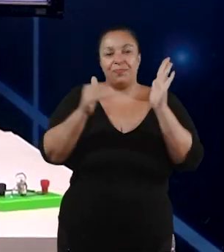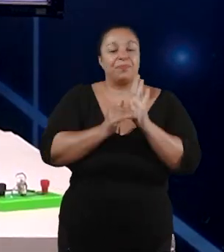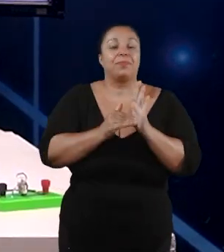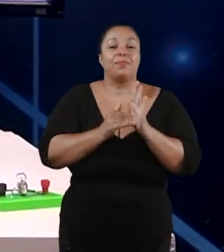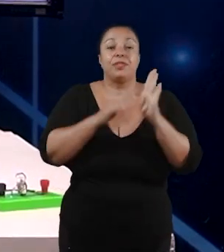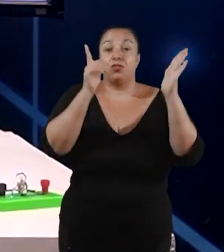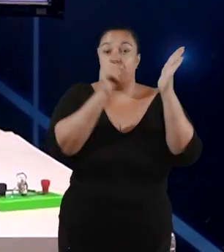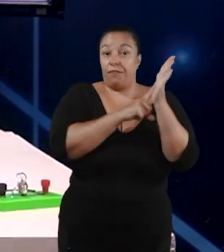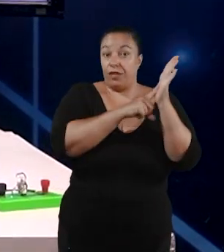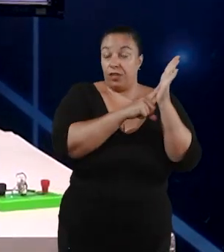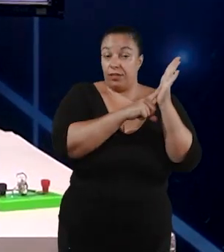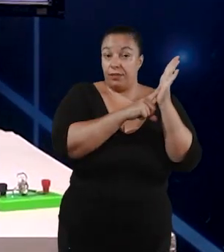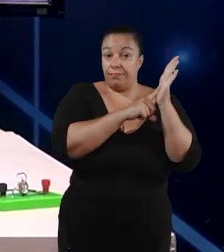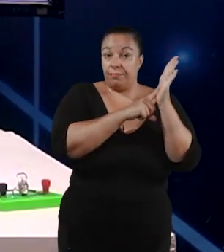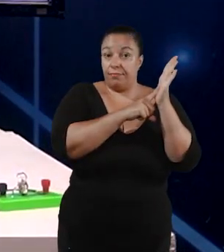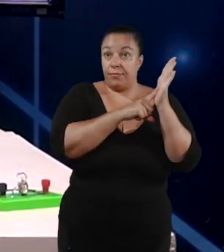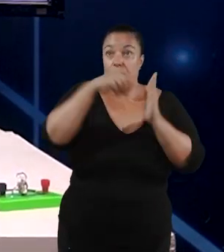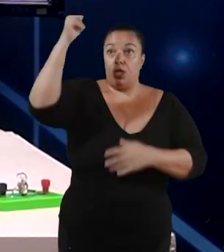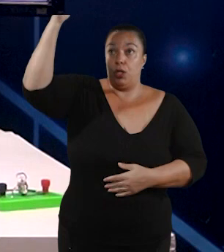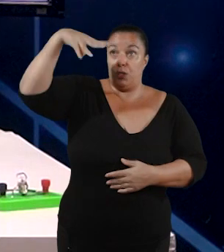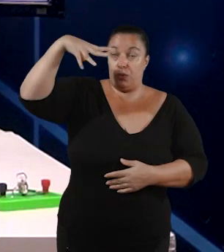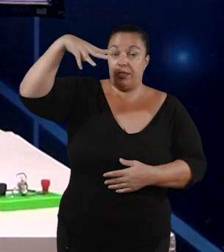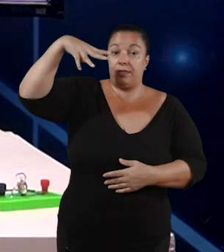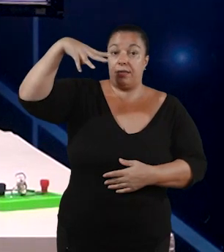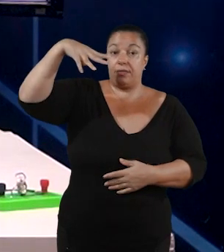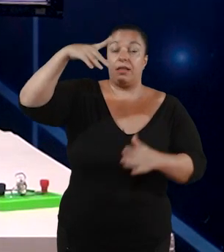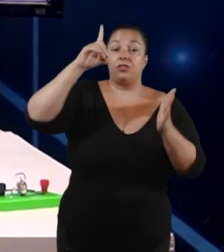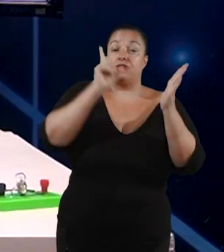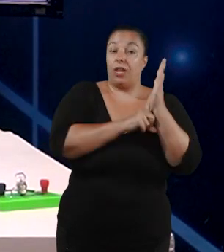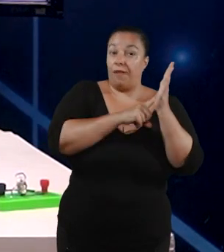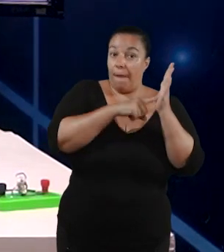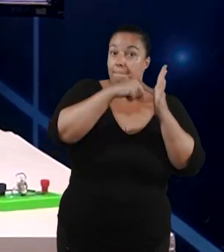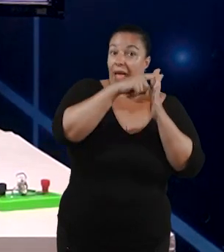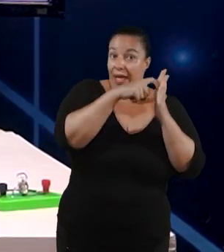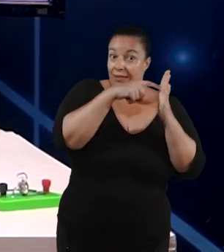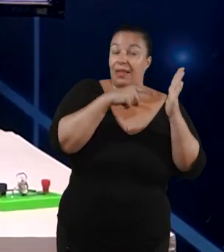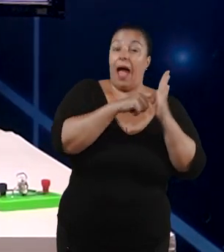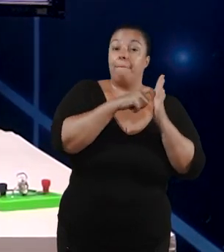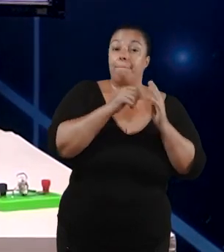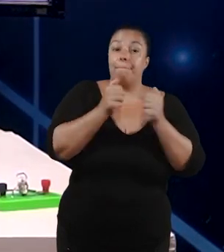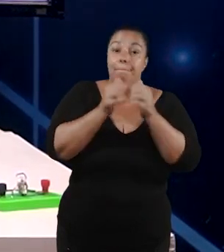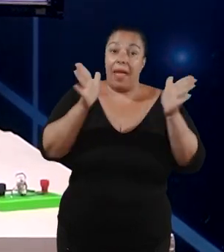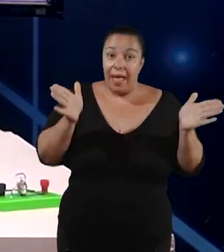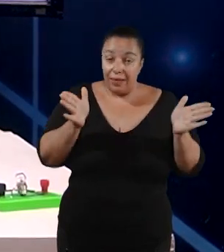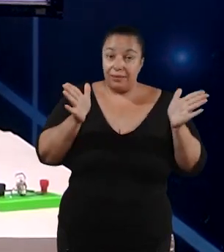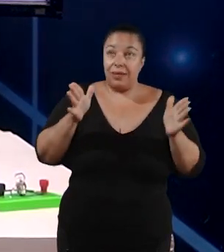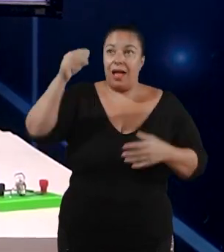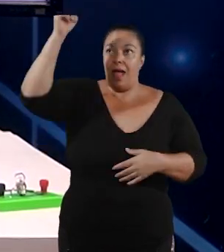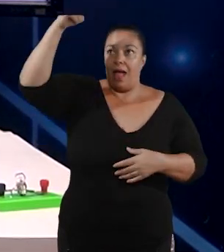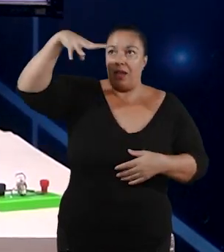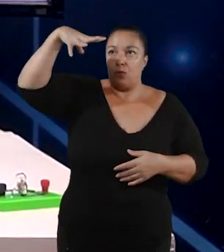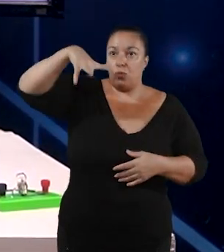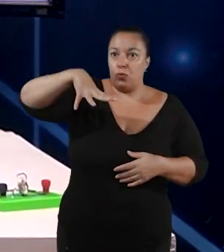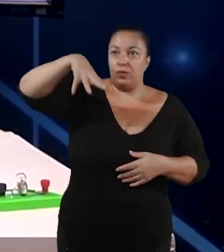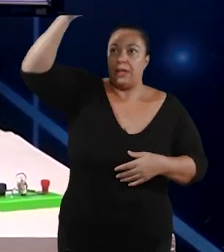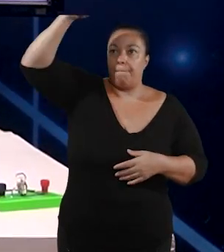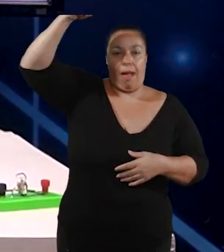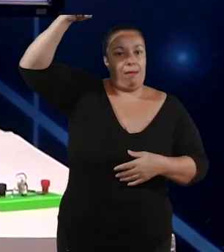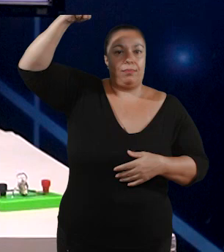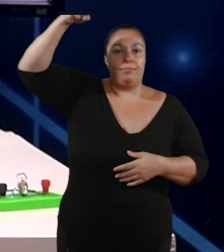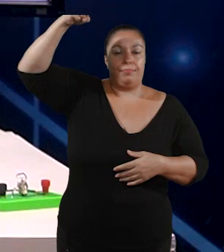fechada, luz acesa. Chave aberta, a luz apaga.